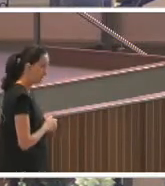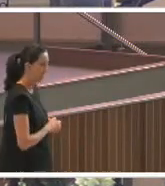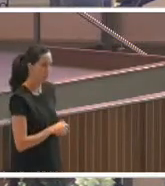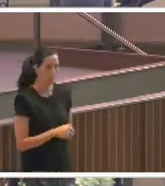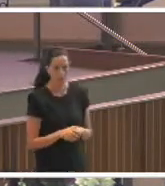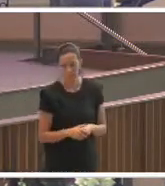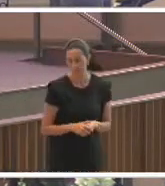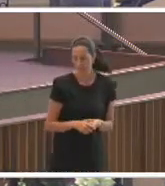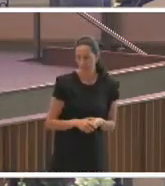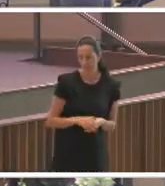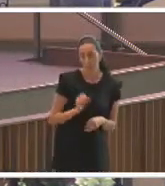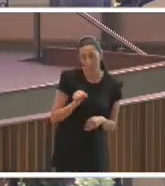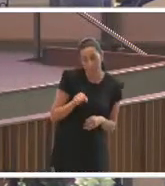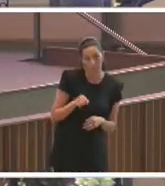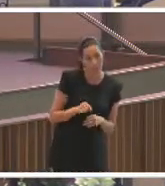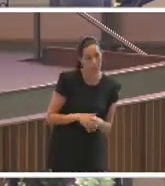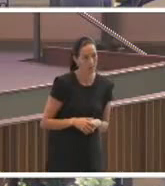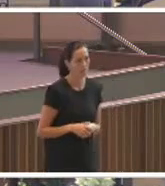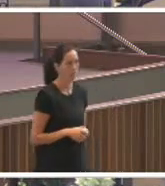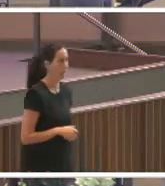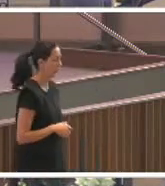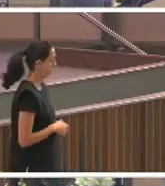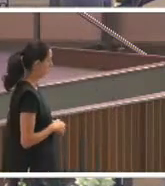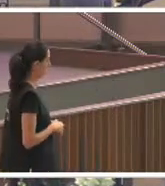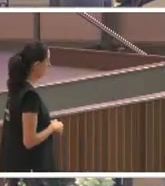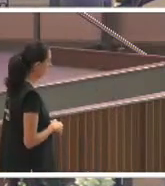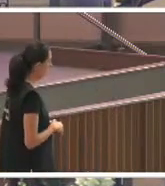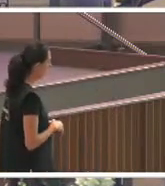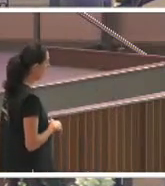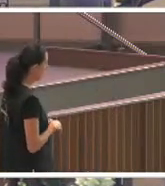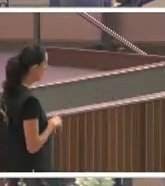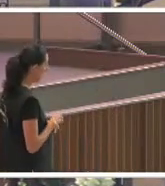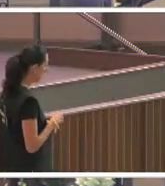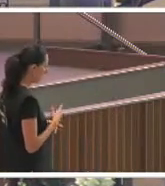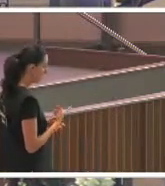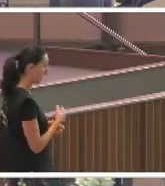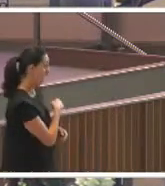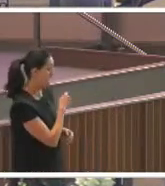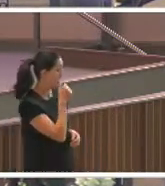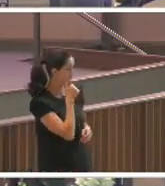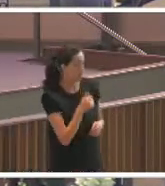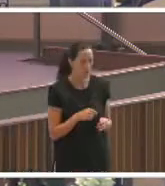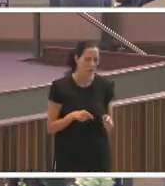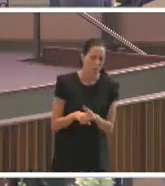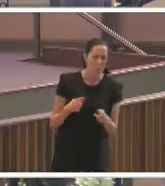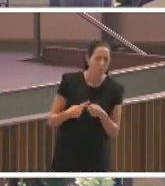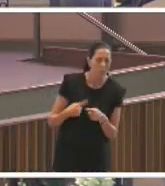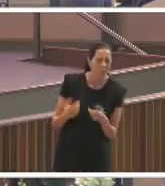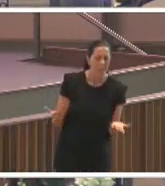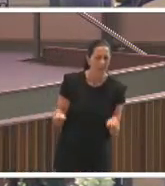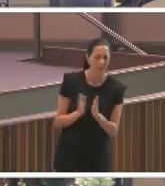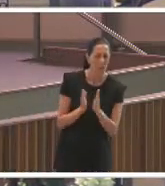Mas por quê? Porque eu sou serva de Deus, e uma das missões é pedir a bênção de Deus para quem eu sirvo.